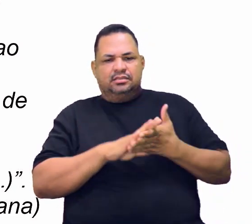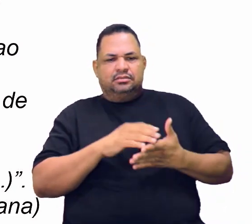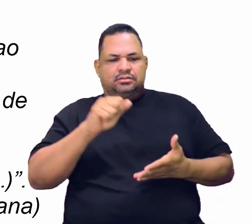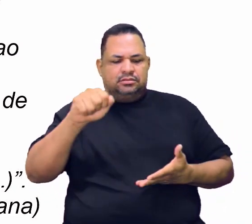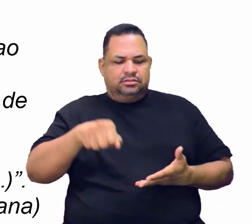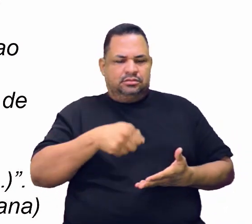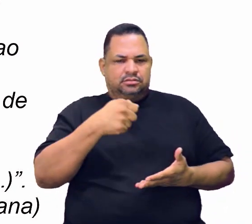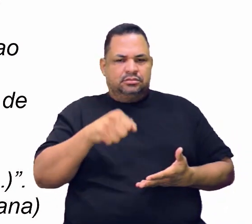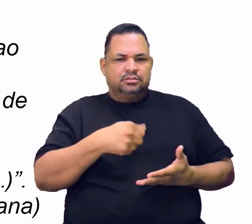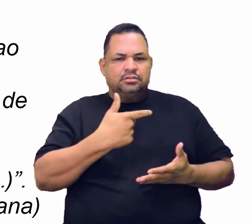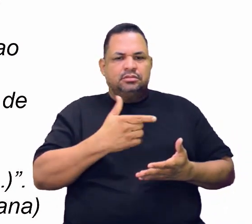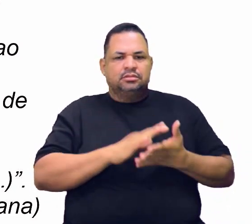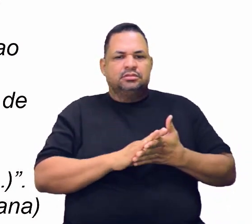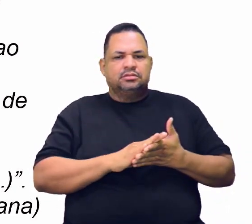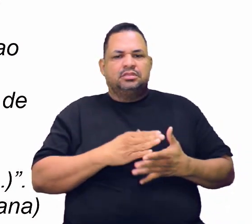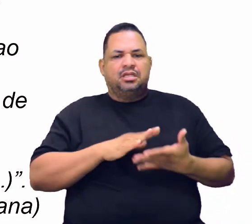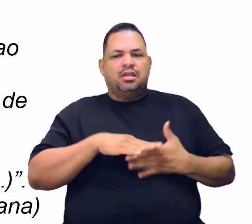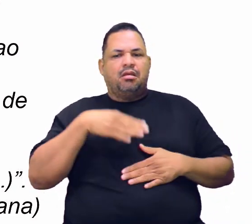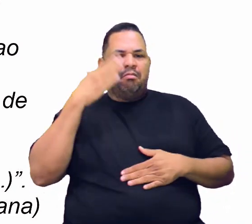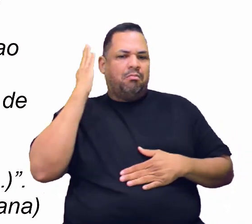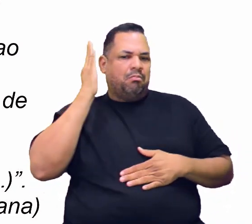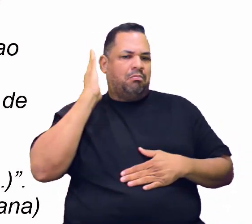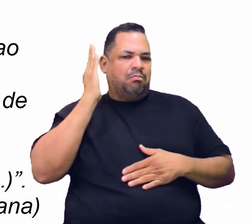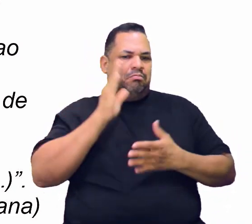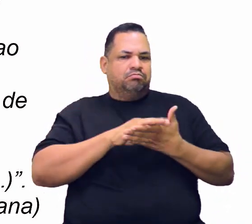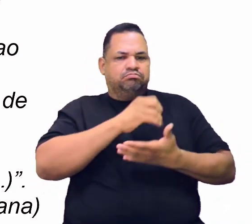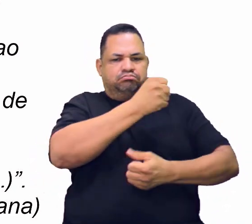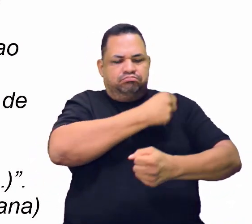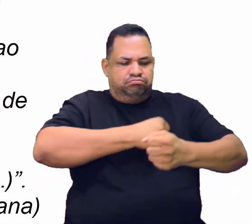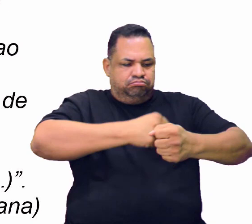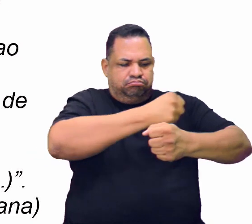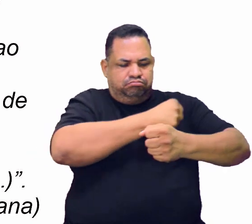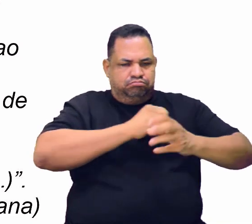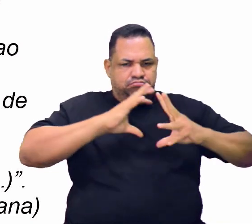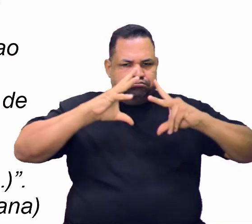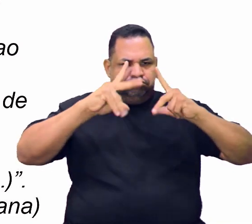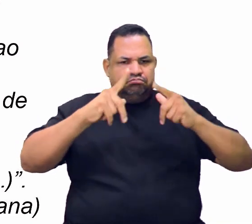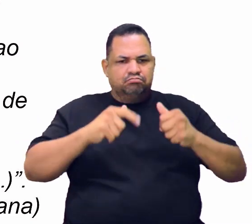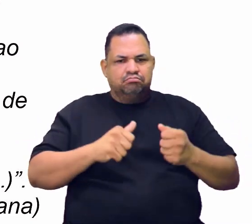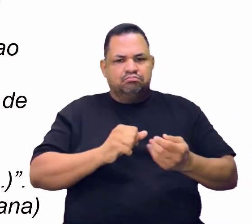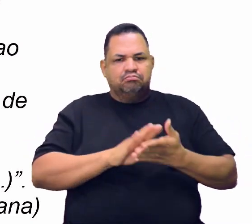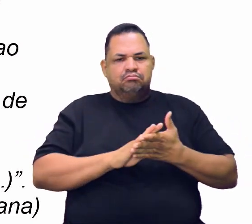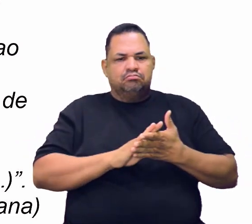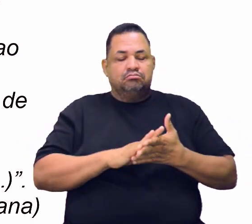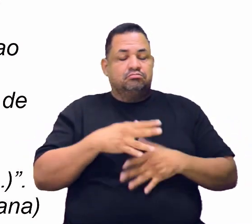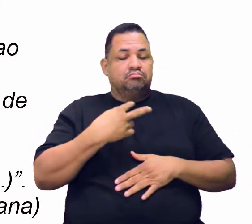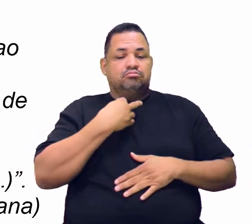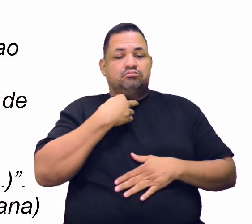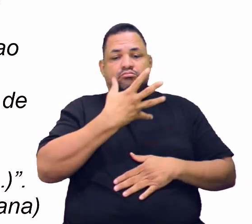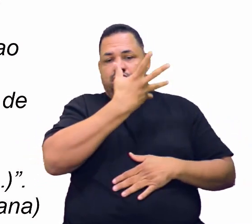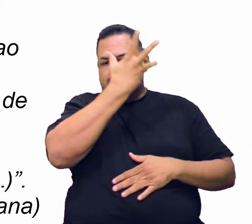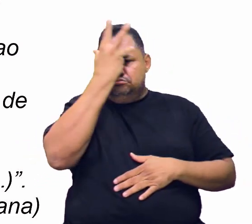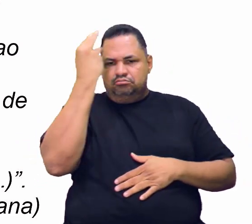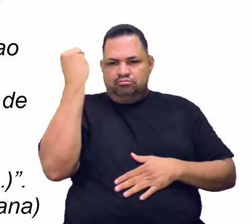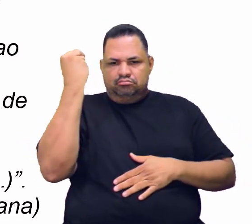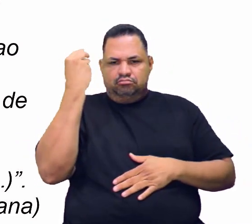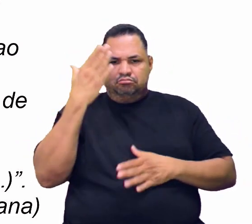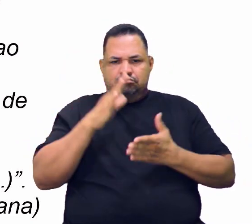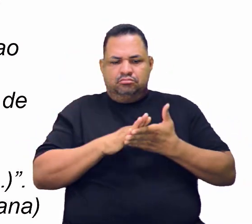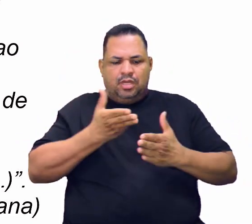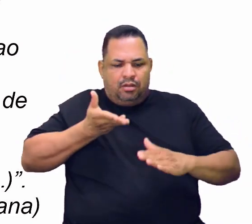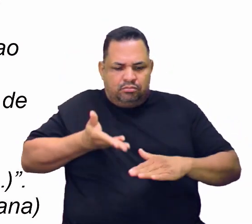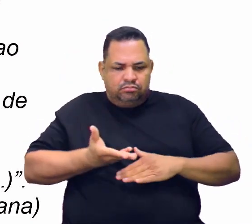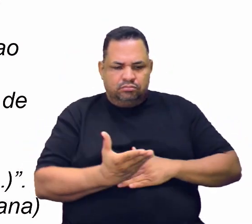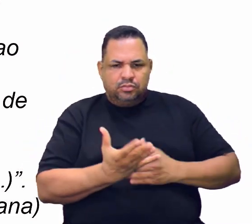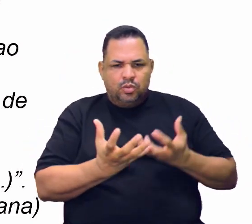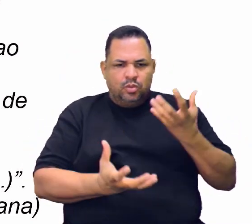colheres cheias de burrice. Mexa tudo e misture bem. E não se esqueça, antes de levar ao